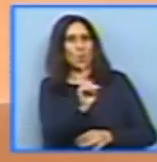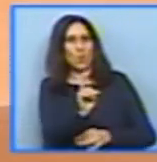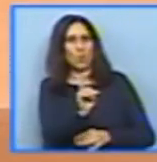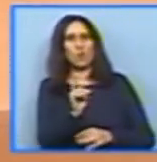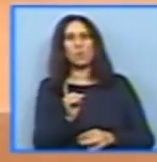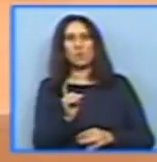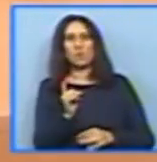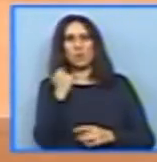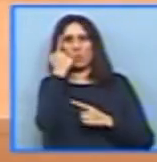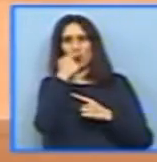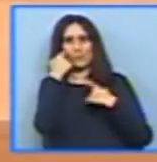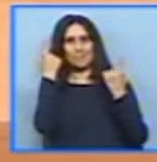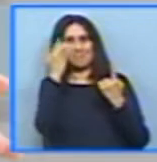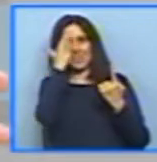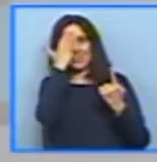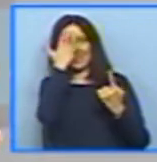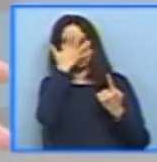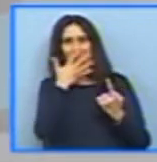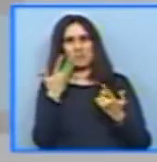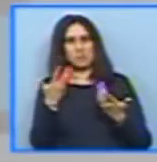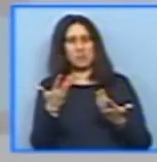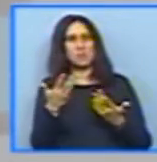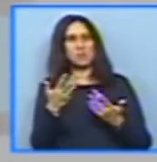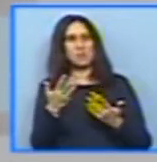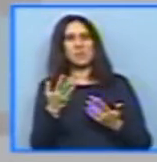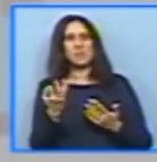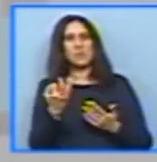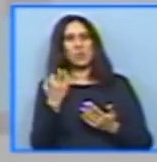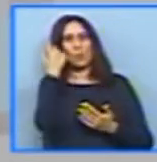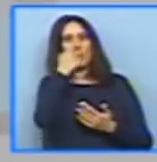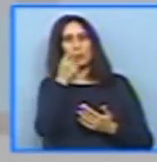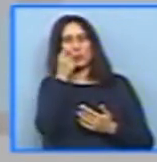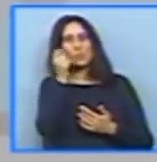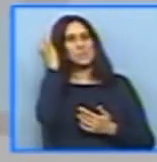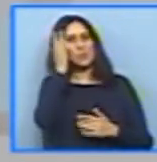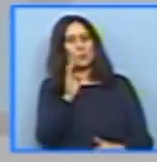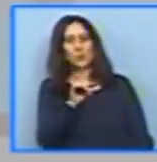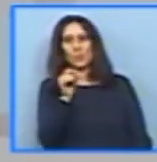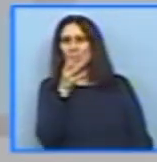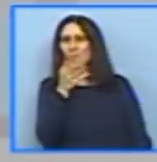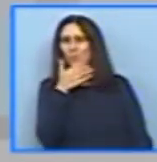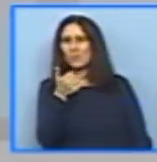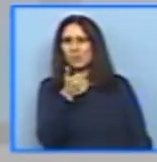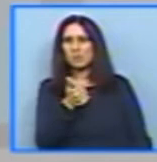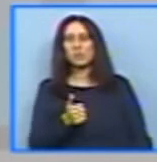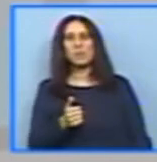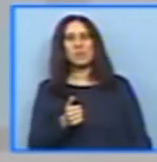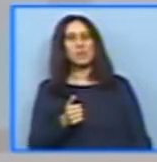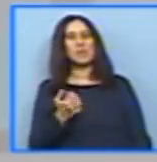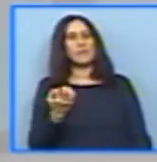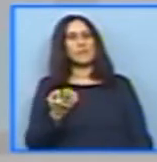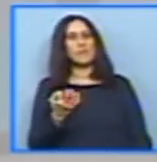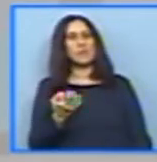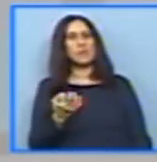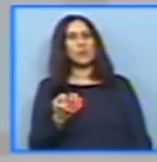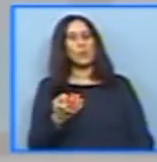que é o rosto, a máscara, que é o rosto, conforme o diz São João de uma forma muito bonita, e com aquilo